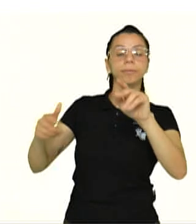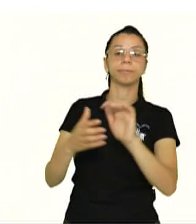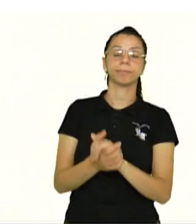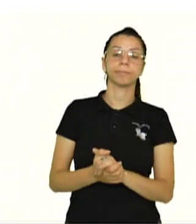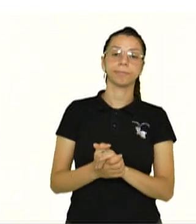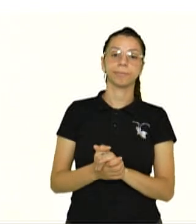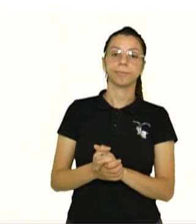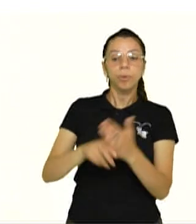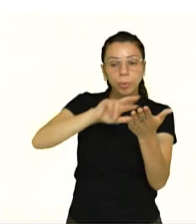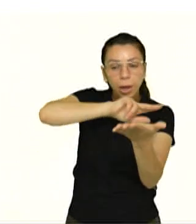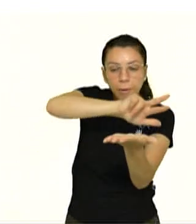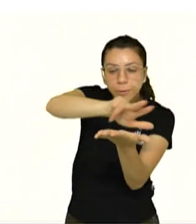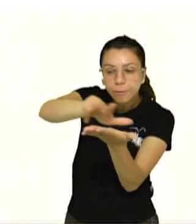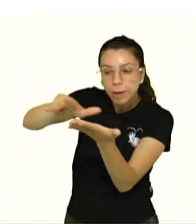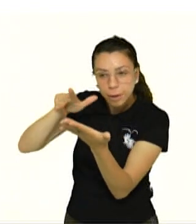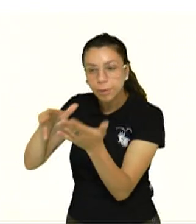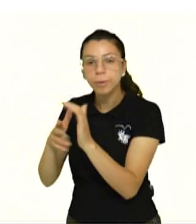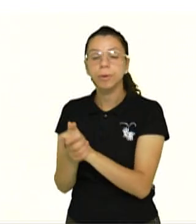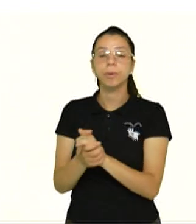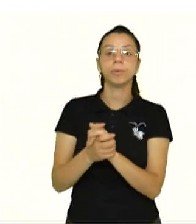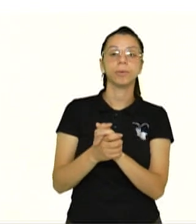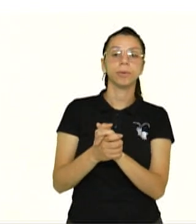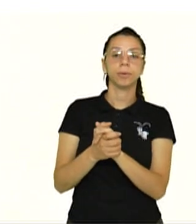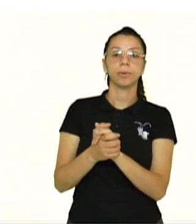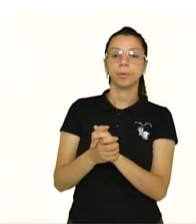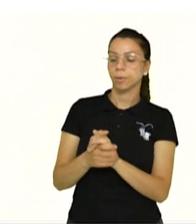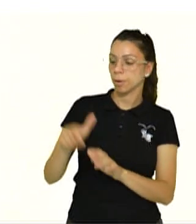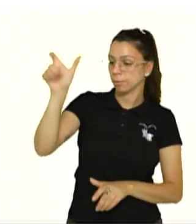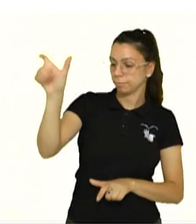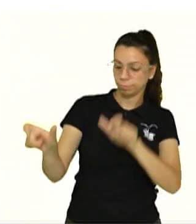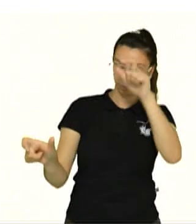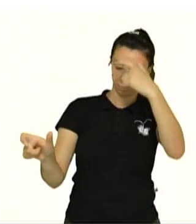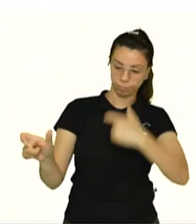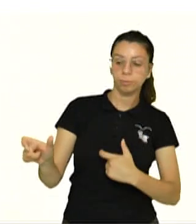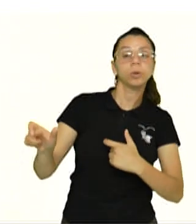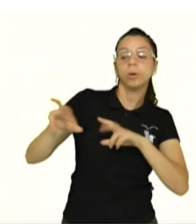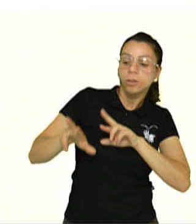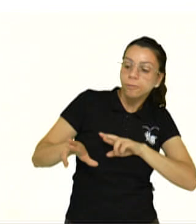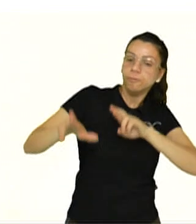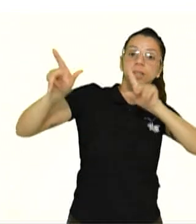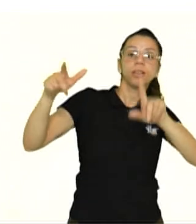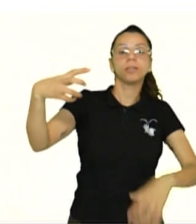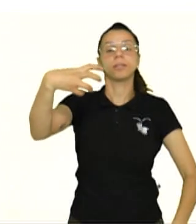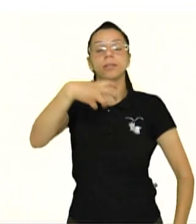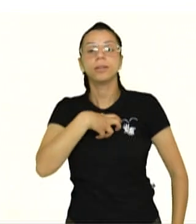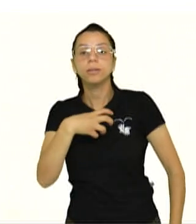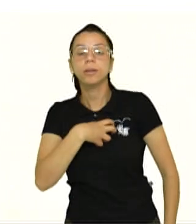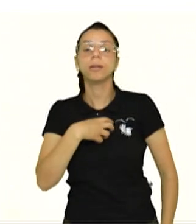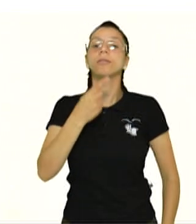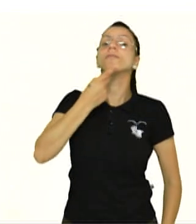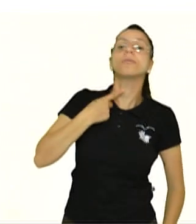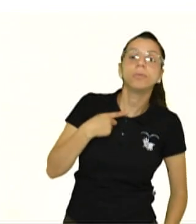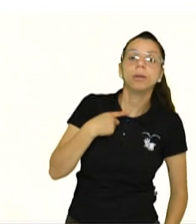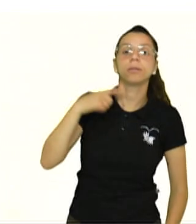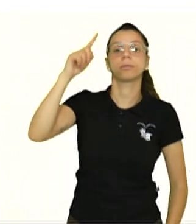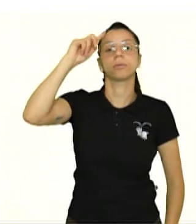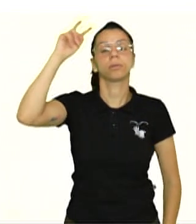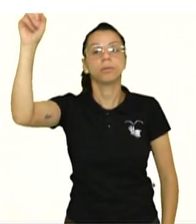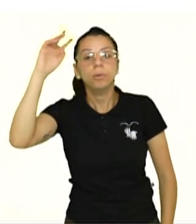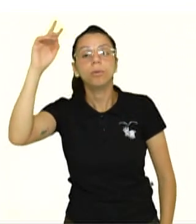né? Aquilo que distingue o indivíduo, que são sentimentos, aspirações, sonhos, desejos,